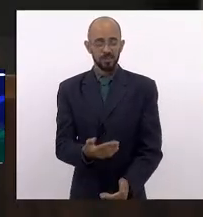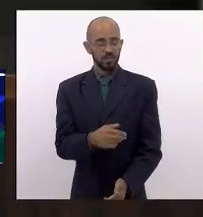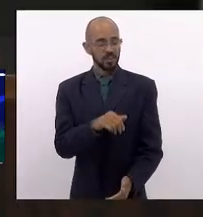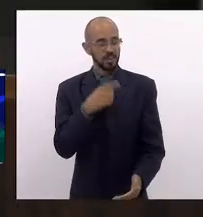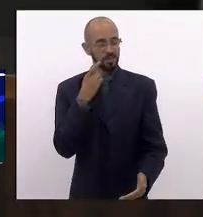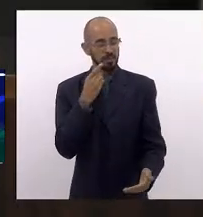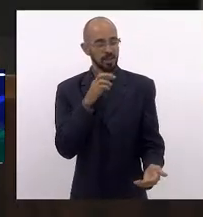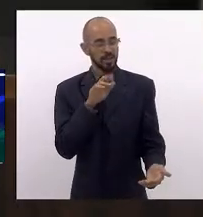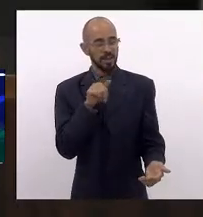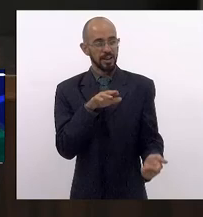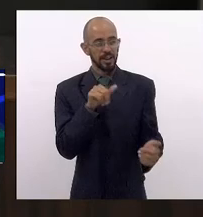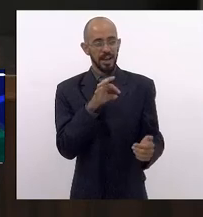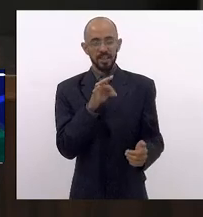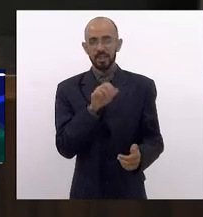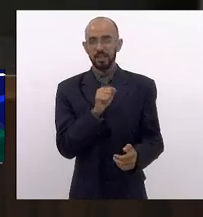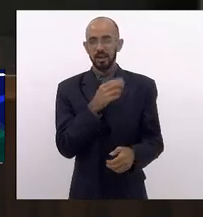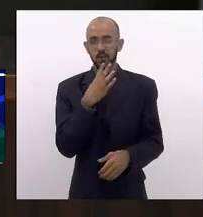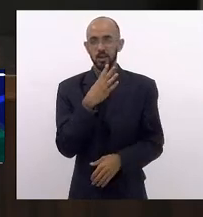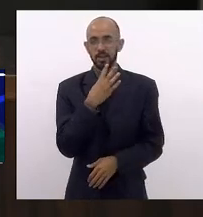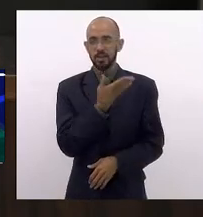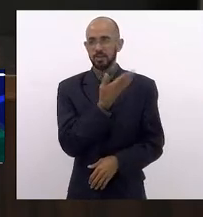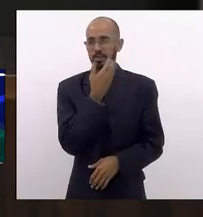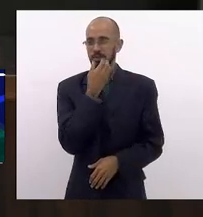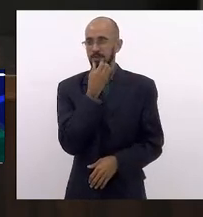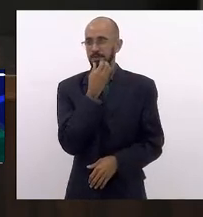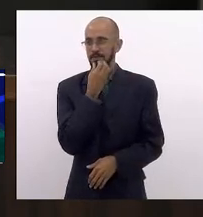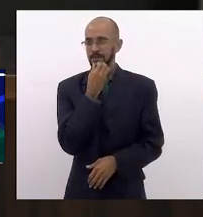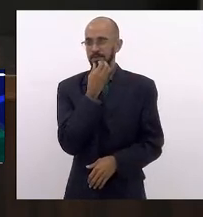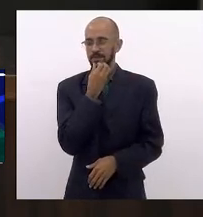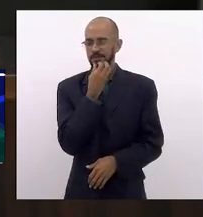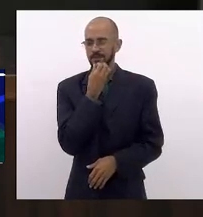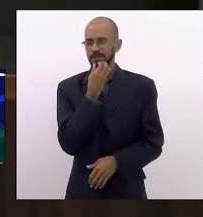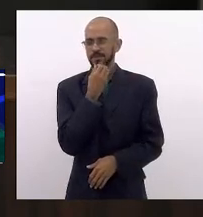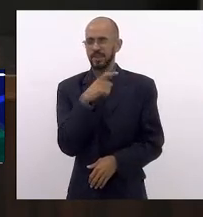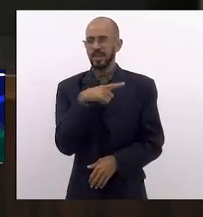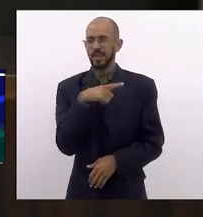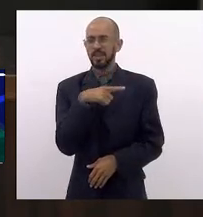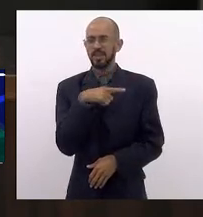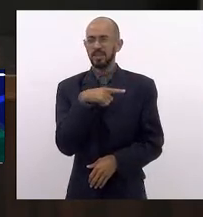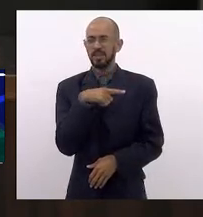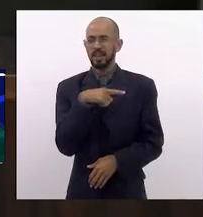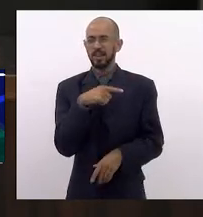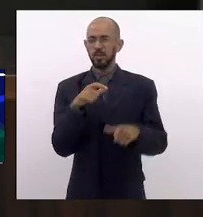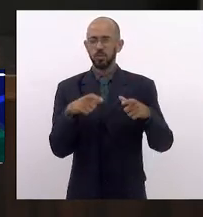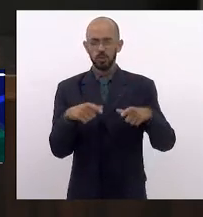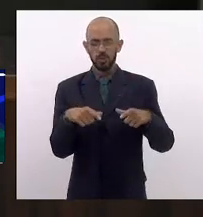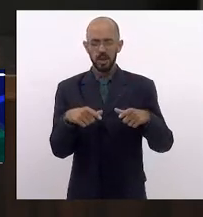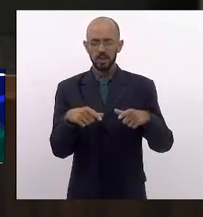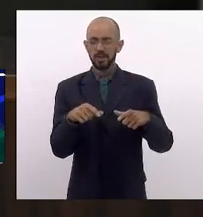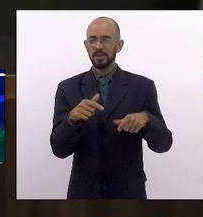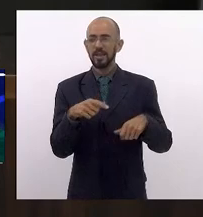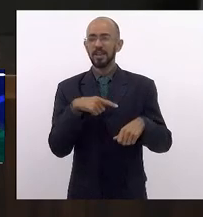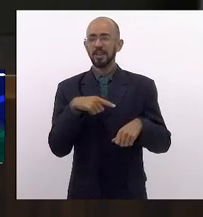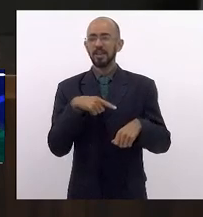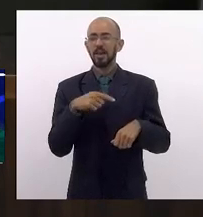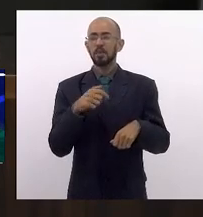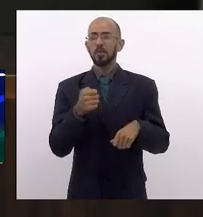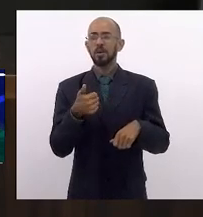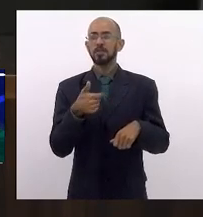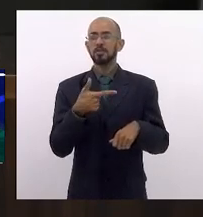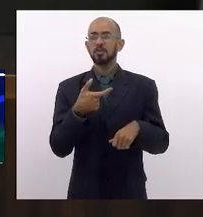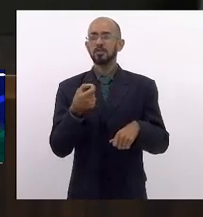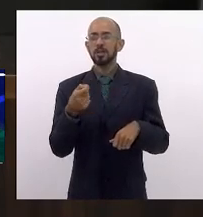essa e ele tem em um camarote que é um latifúndio quase 200 metros quadrados